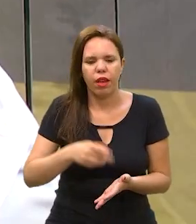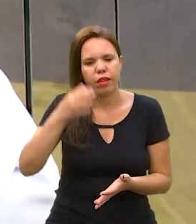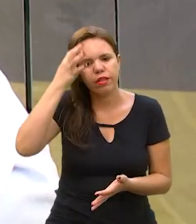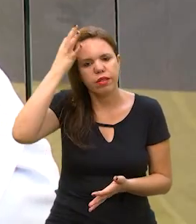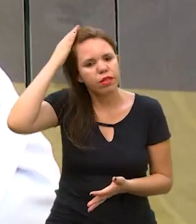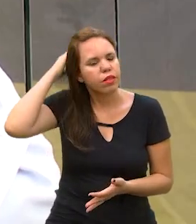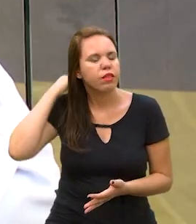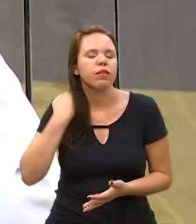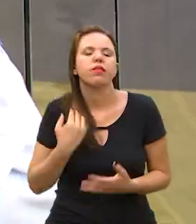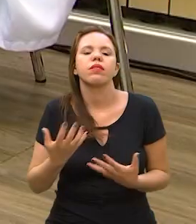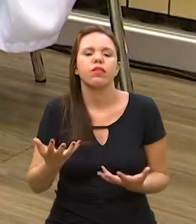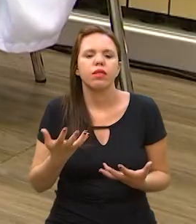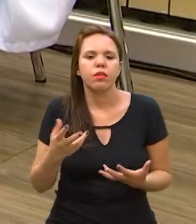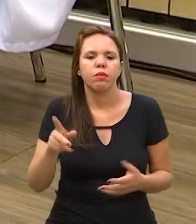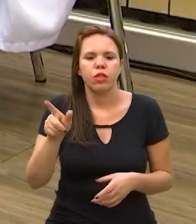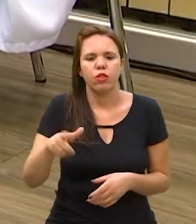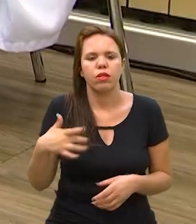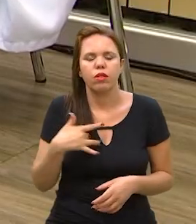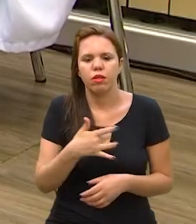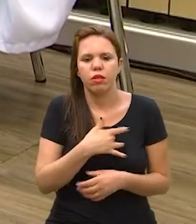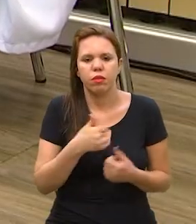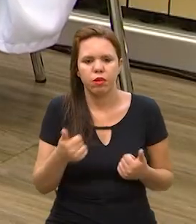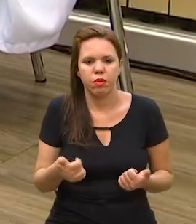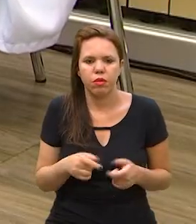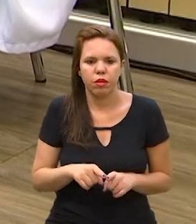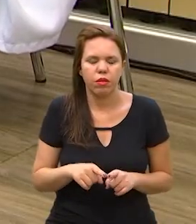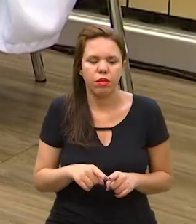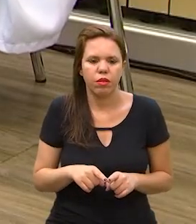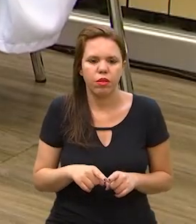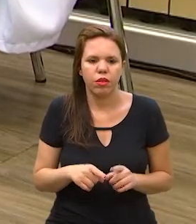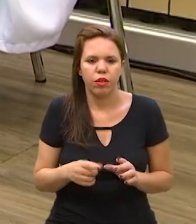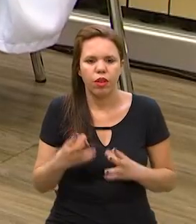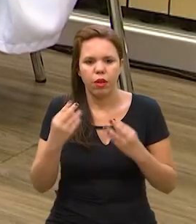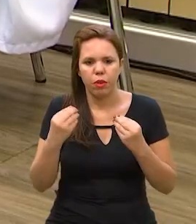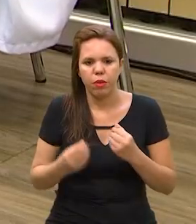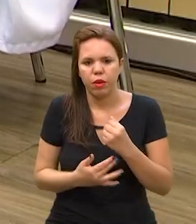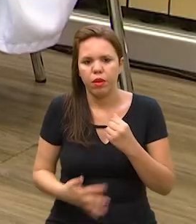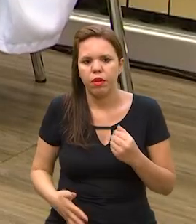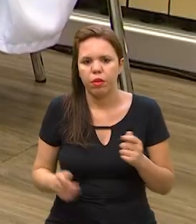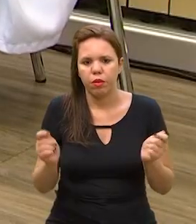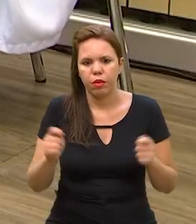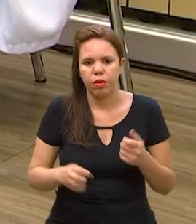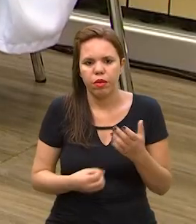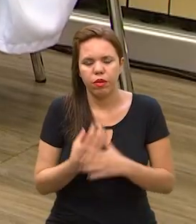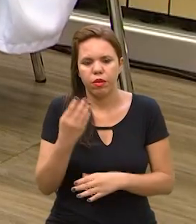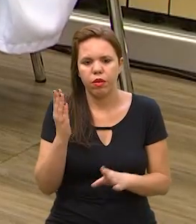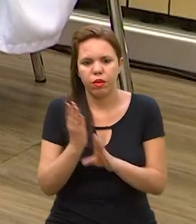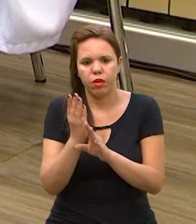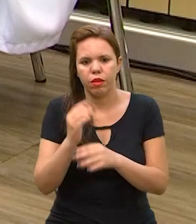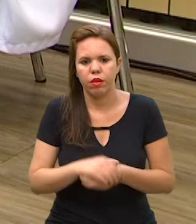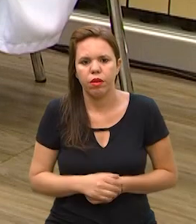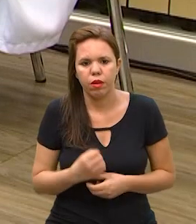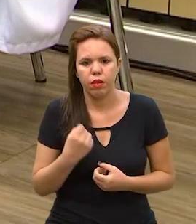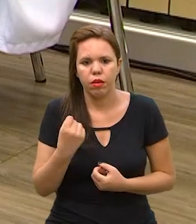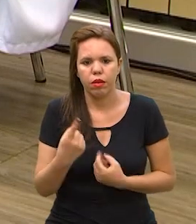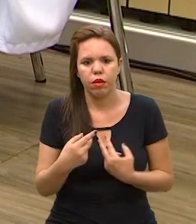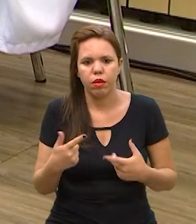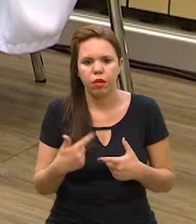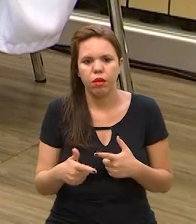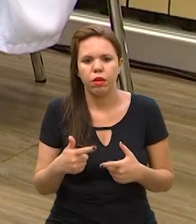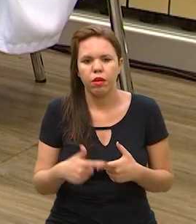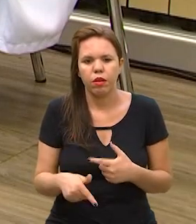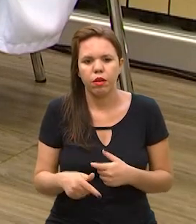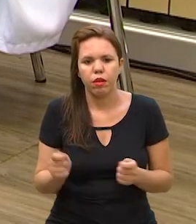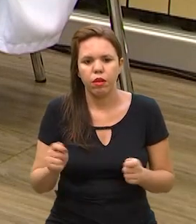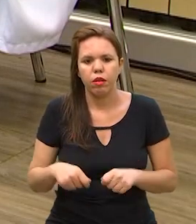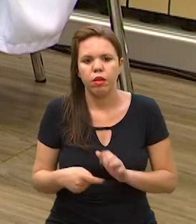a gente gosta de médico saudável. Gosta de saúde. E através dos exames é possível então identificar alguns problemas